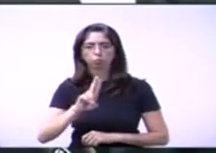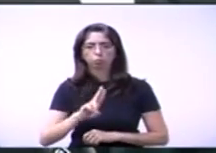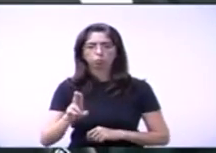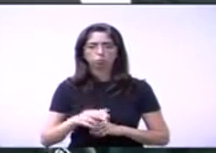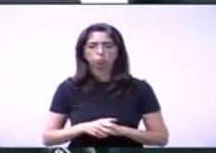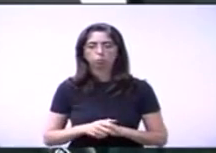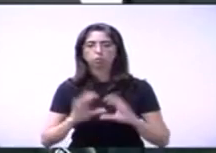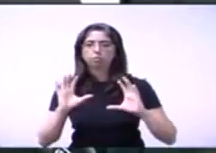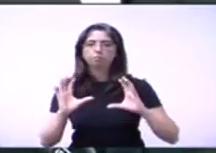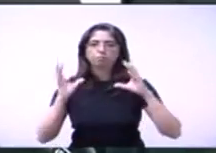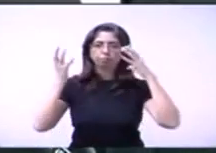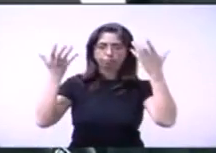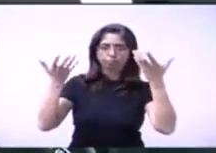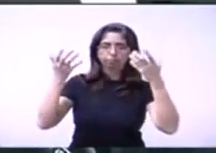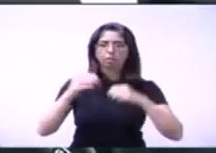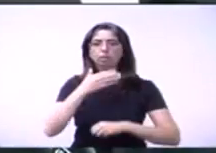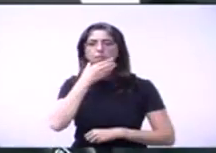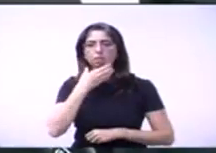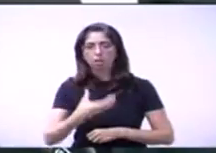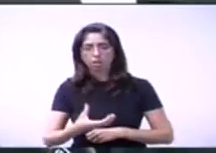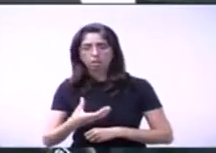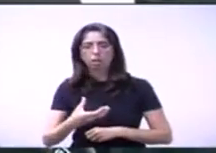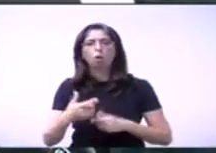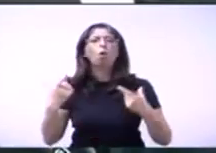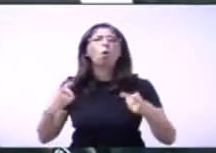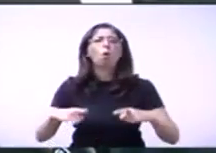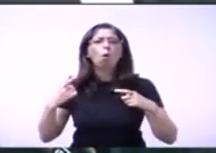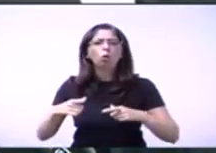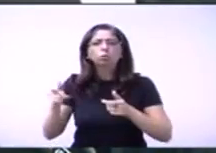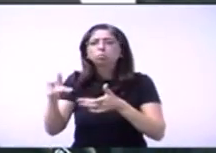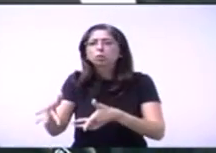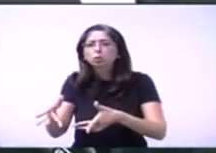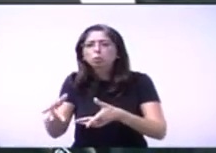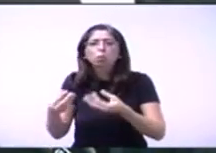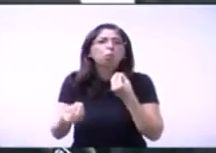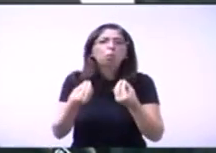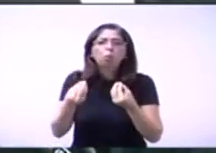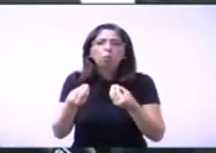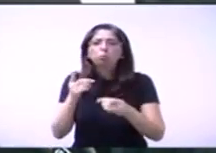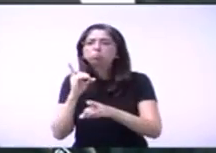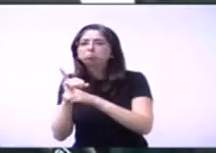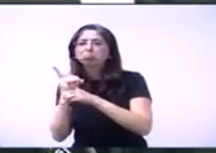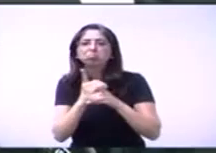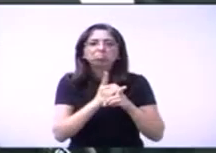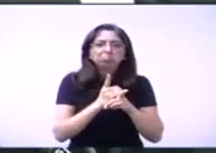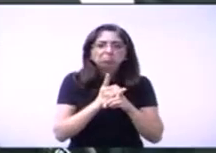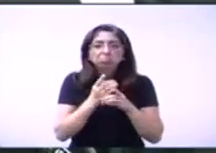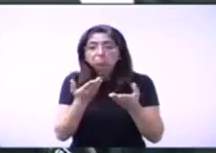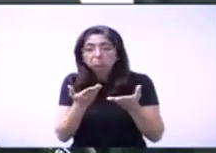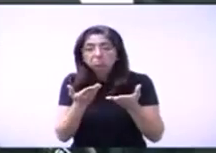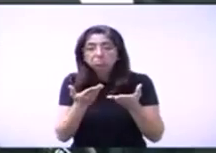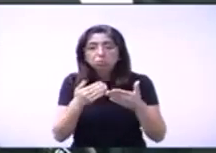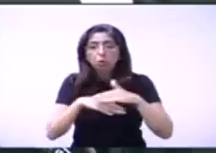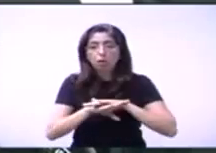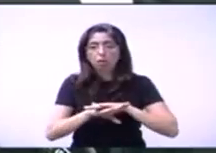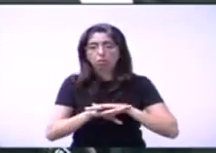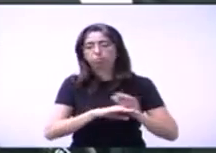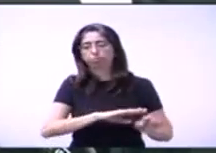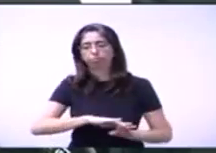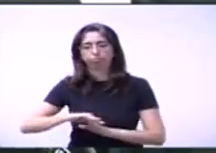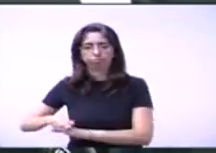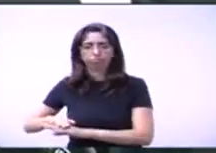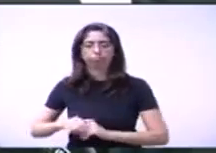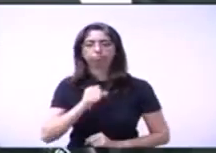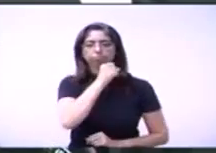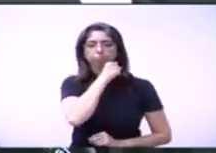nas festividades de Natal em nosso município. 116, do vereador Sandro Caprino, requer informações